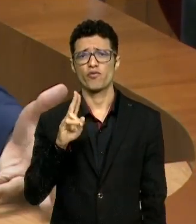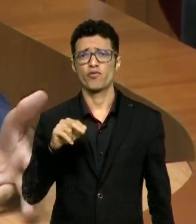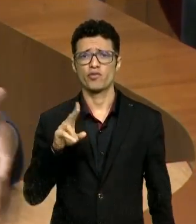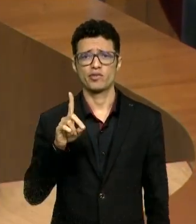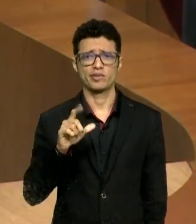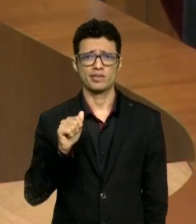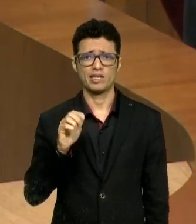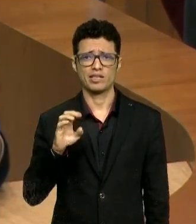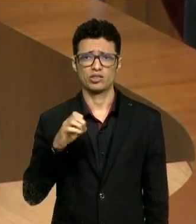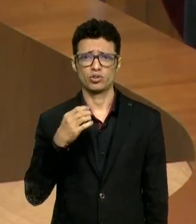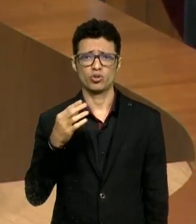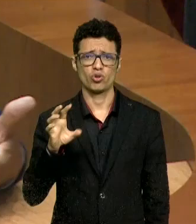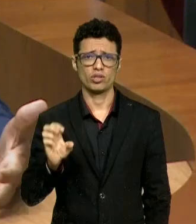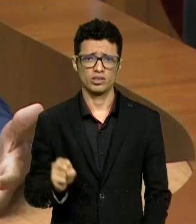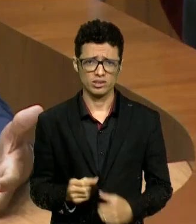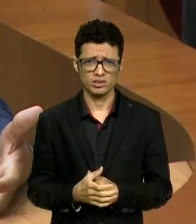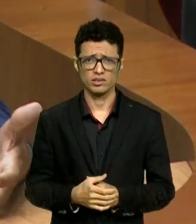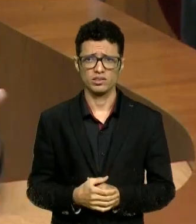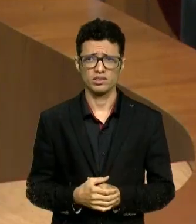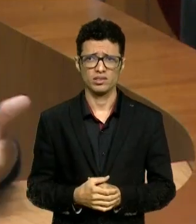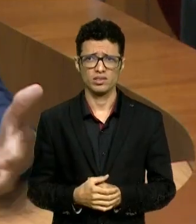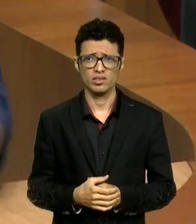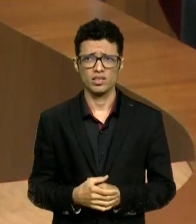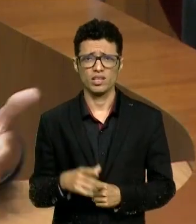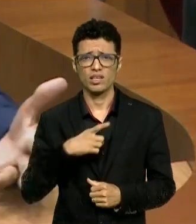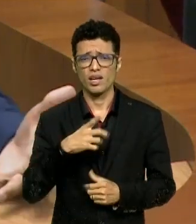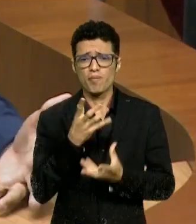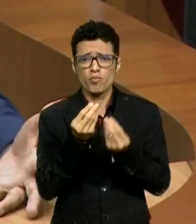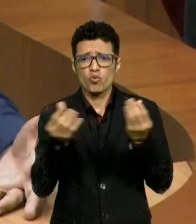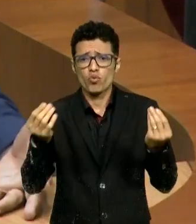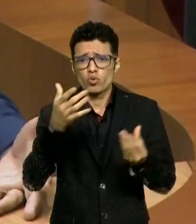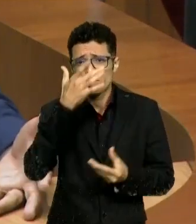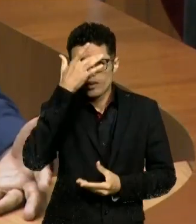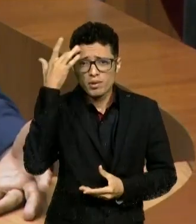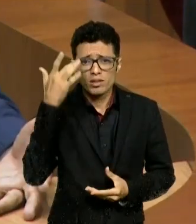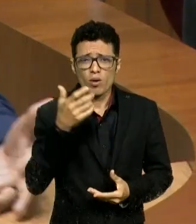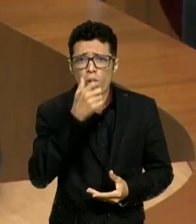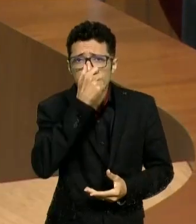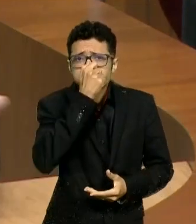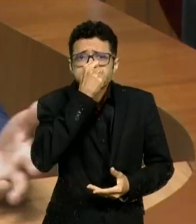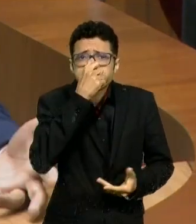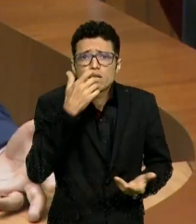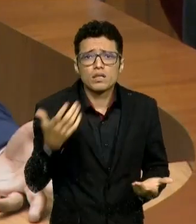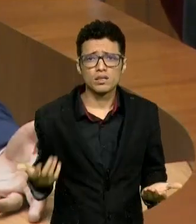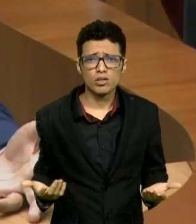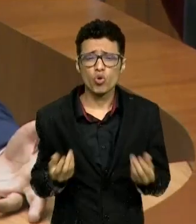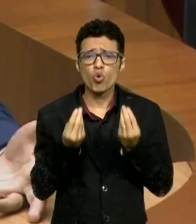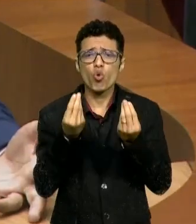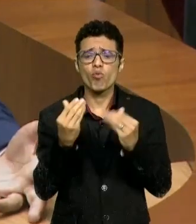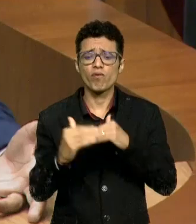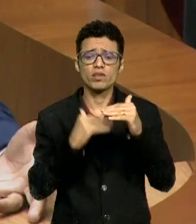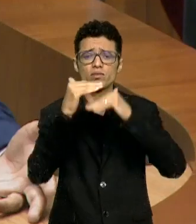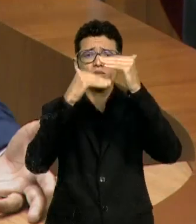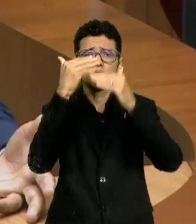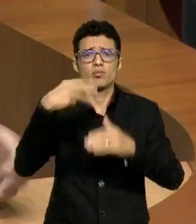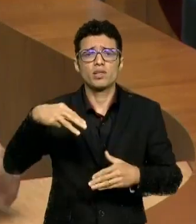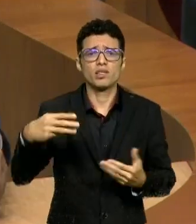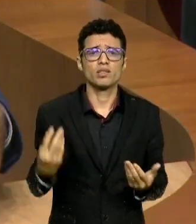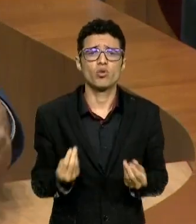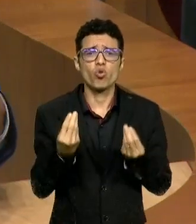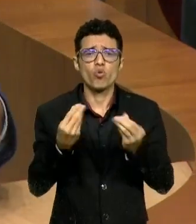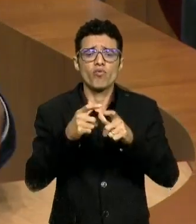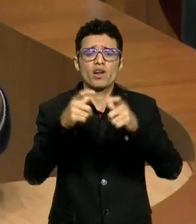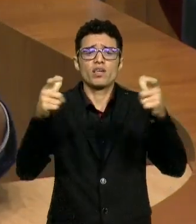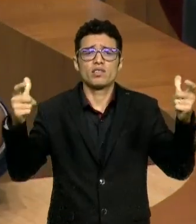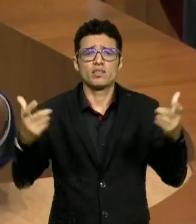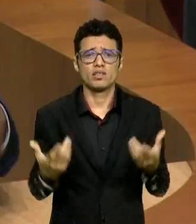parecido com secretaria, com a máquina totalmente inchada. Como é que nós vamos desenvolver desse jeito? Como é que nós vamos crescer desse jeito? E é por